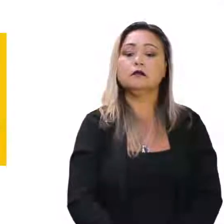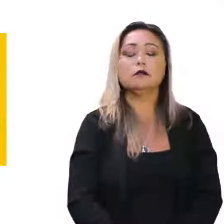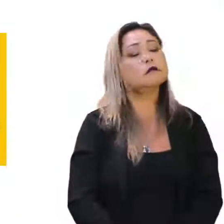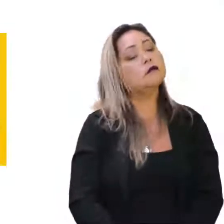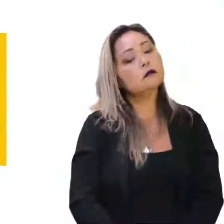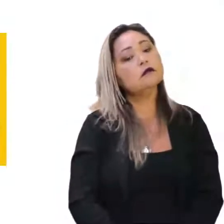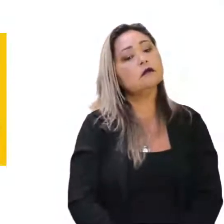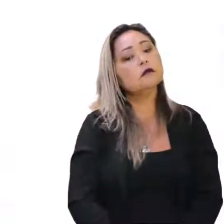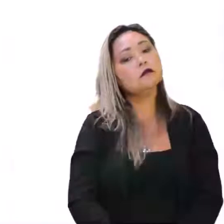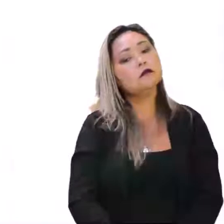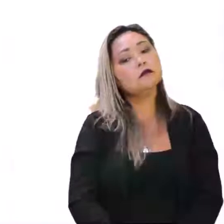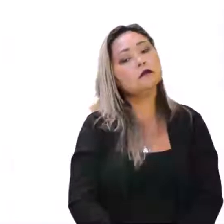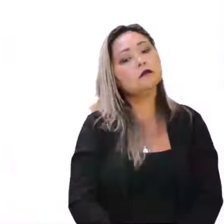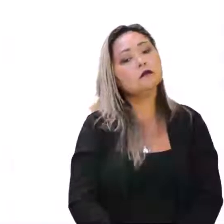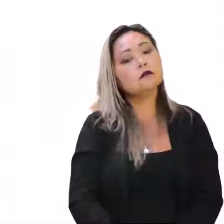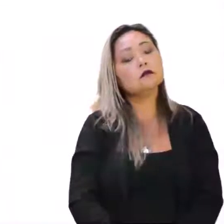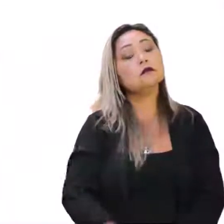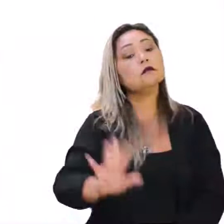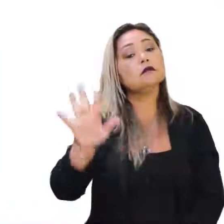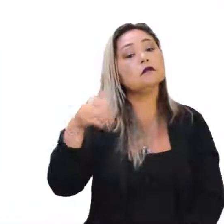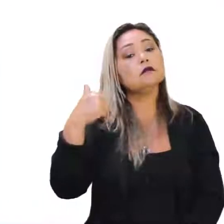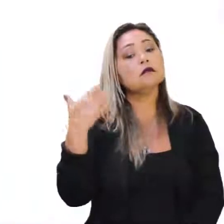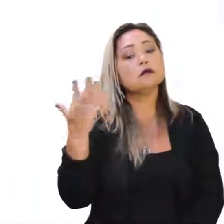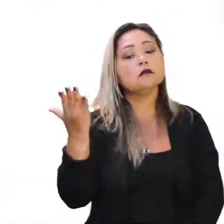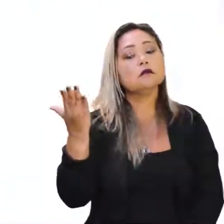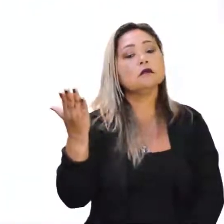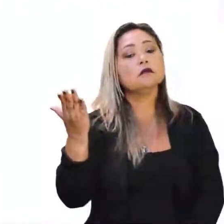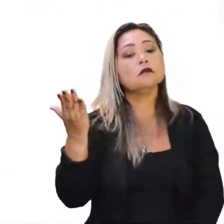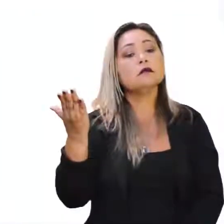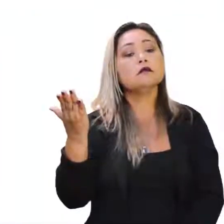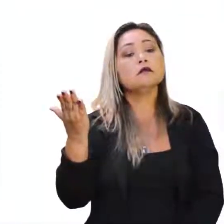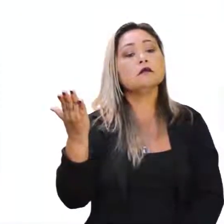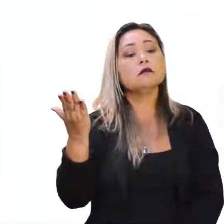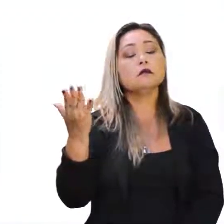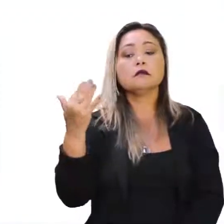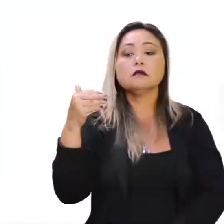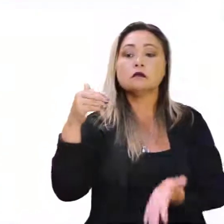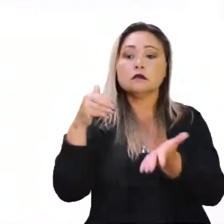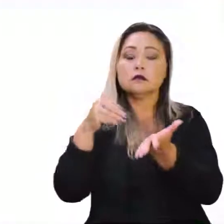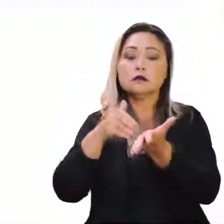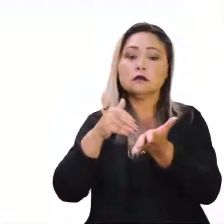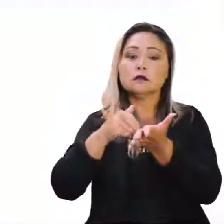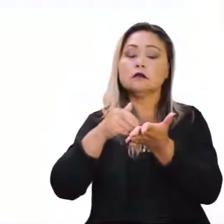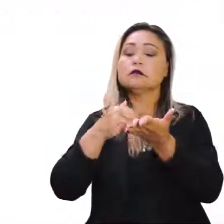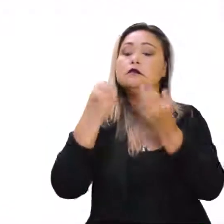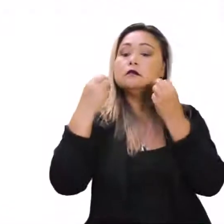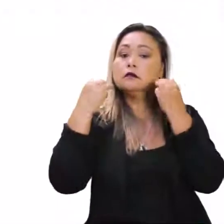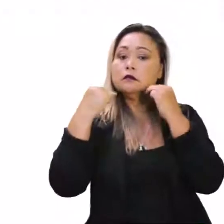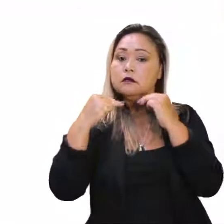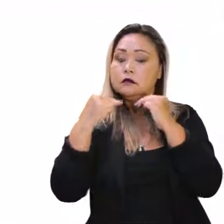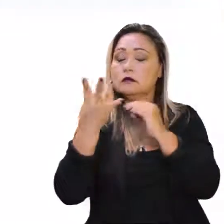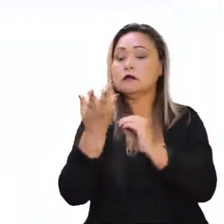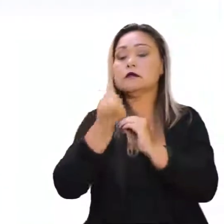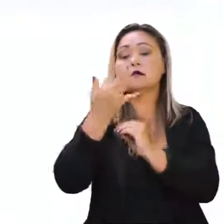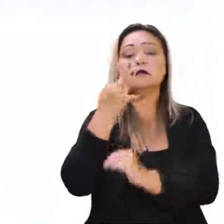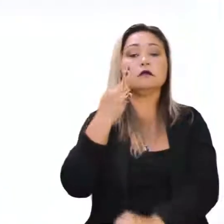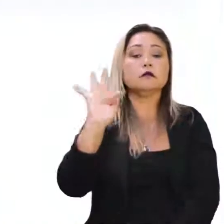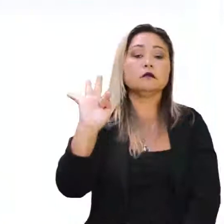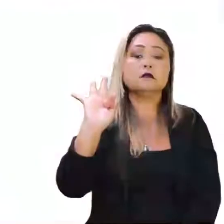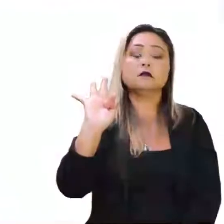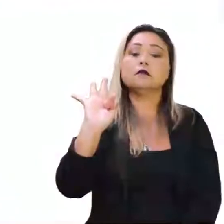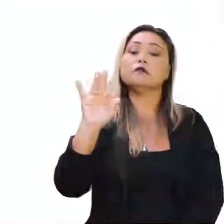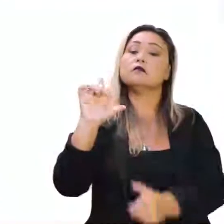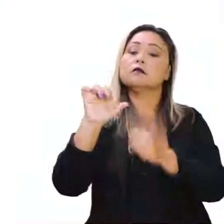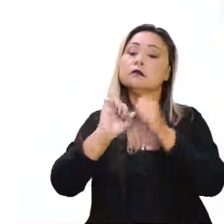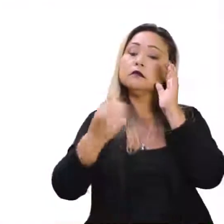aqui com o texto. Então, vocês já observaram essa obra. Vamos para o nosso último tópico, Missão Artística Francesa, fundada,